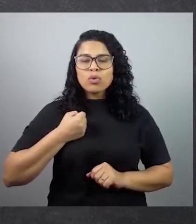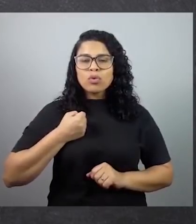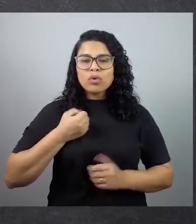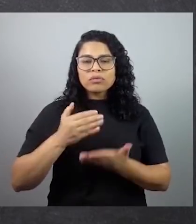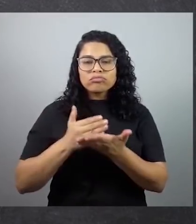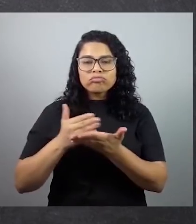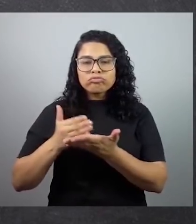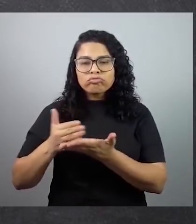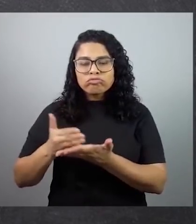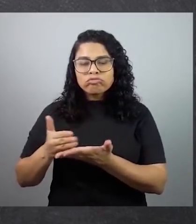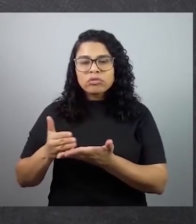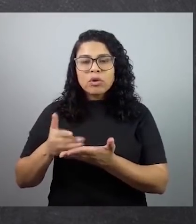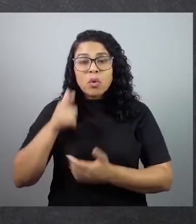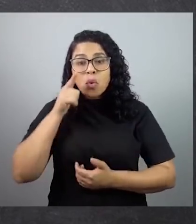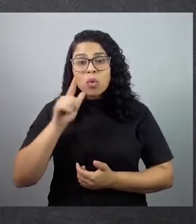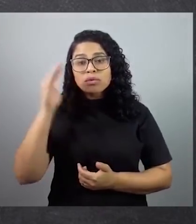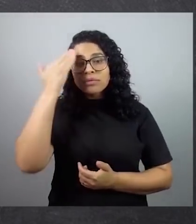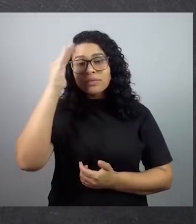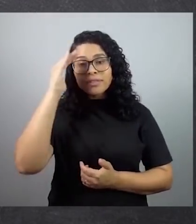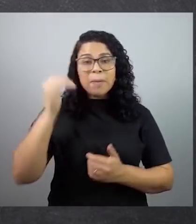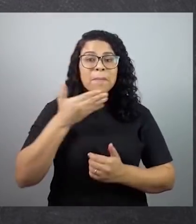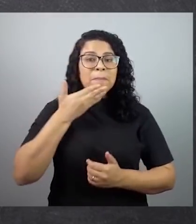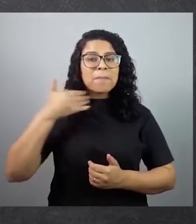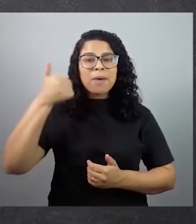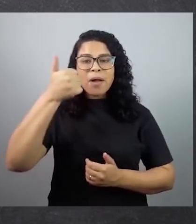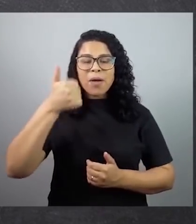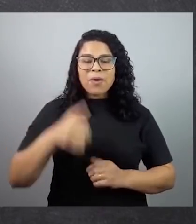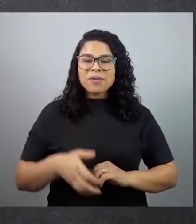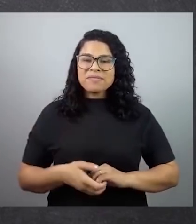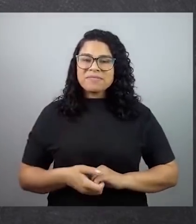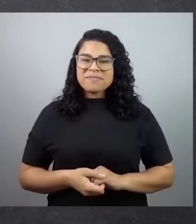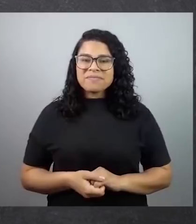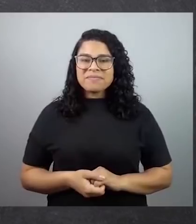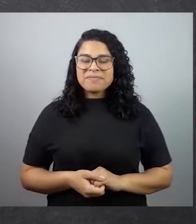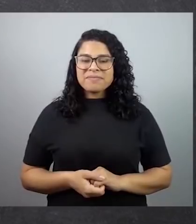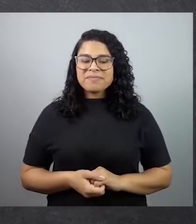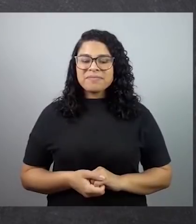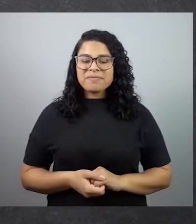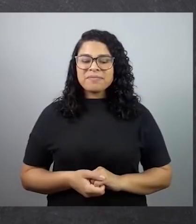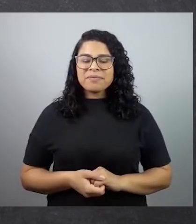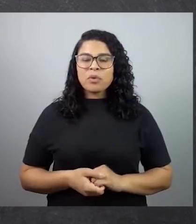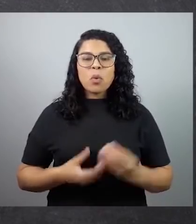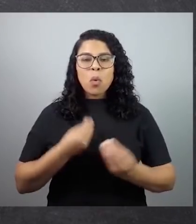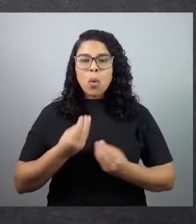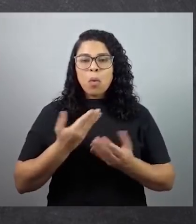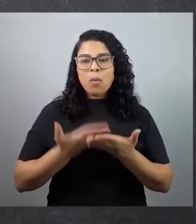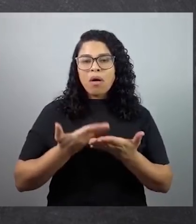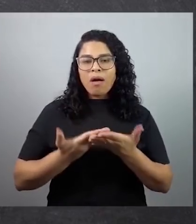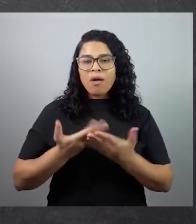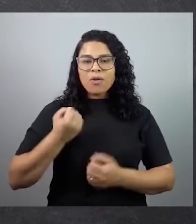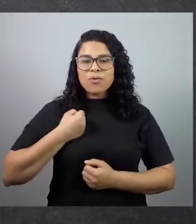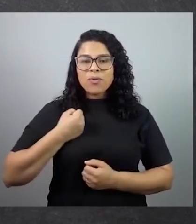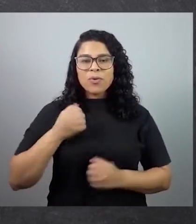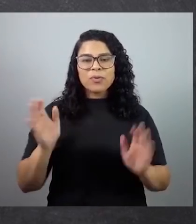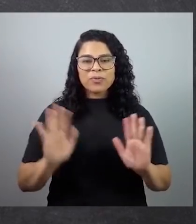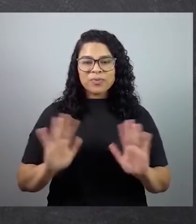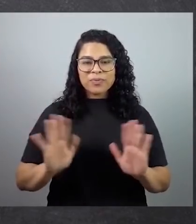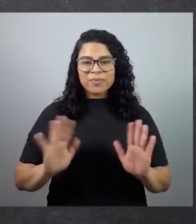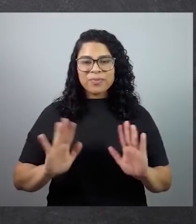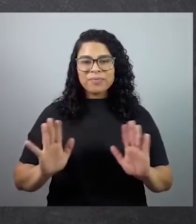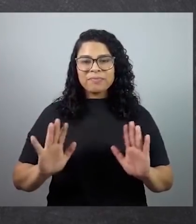números aqui, para conseguirmos entender ainda mais como é que a gente trabalha com os números. Até